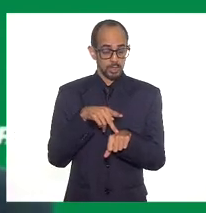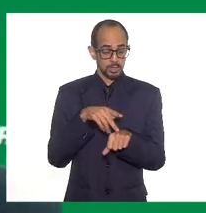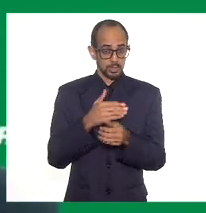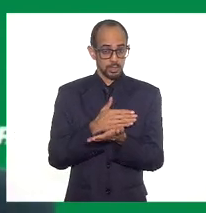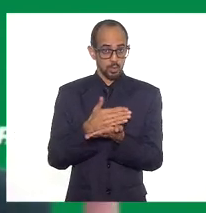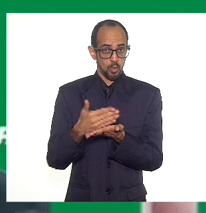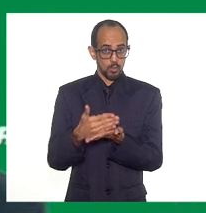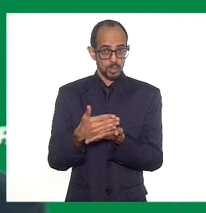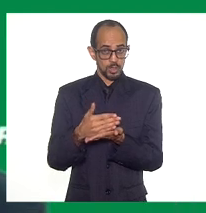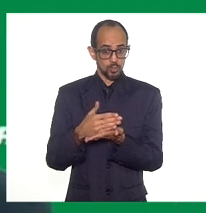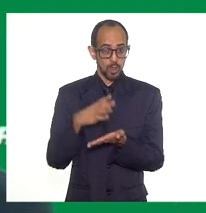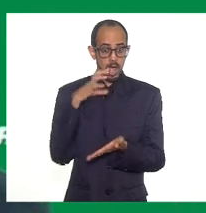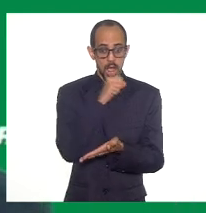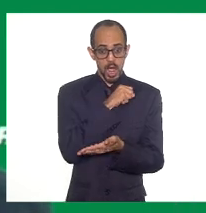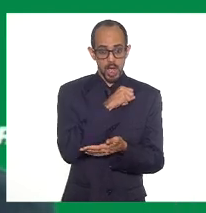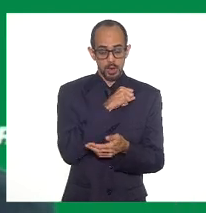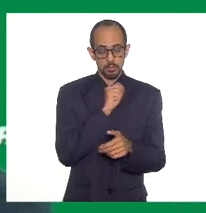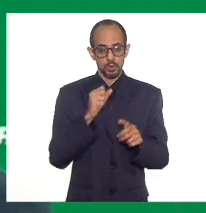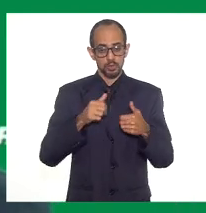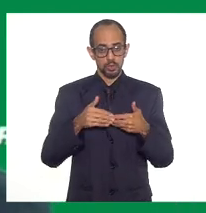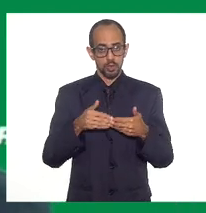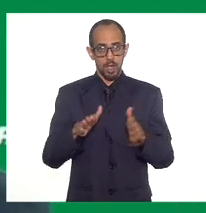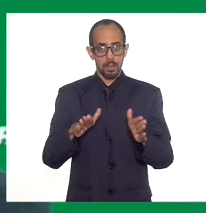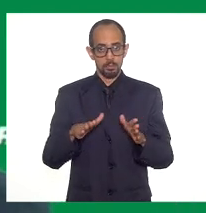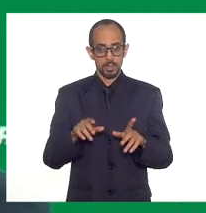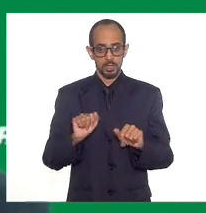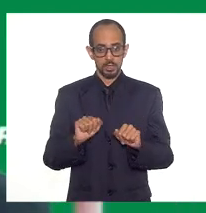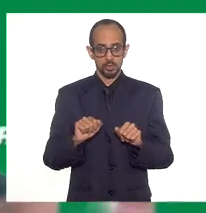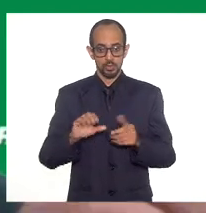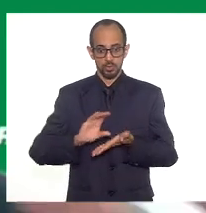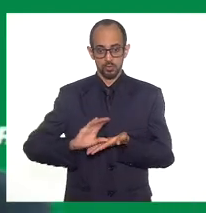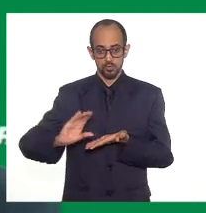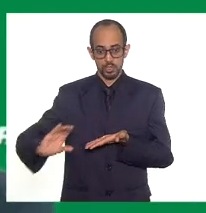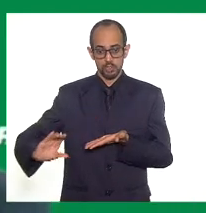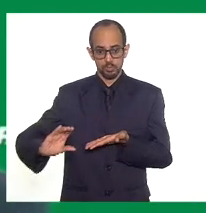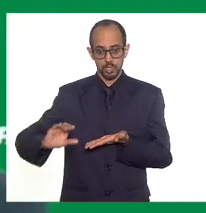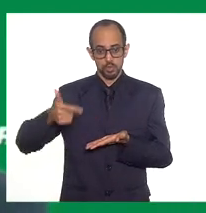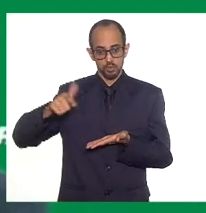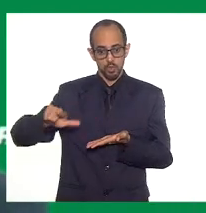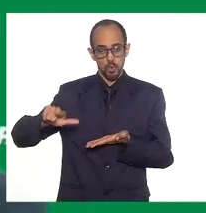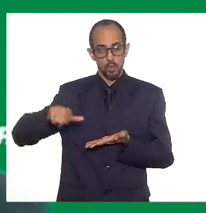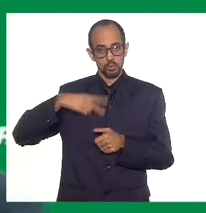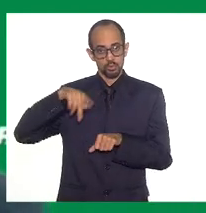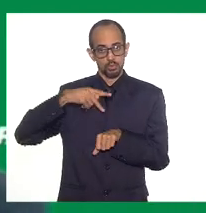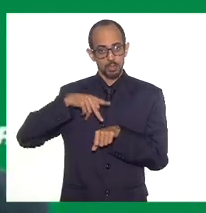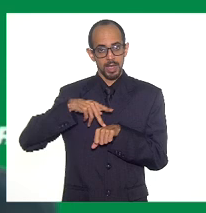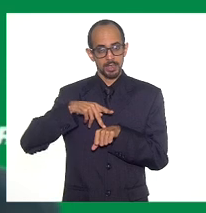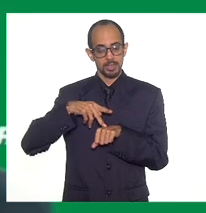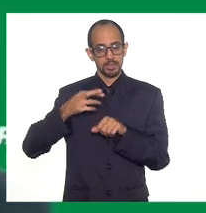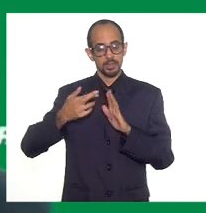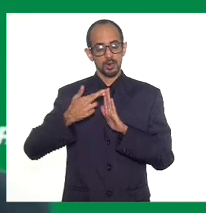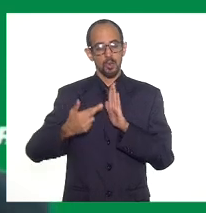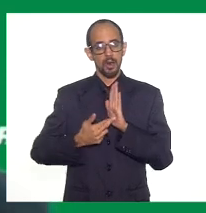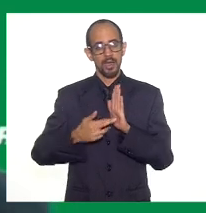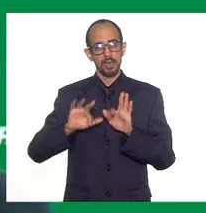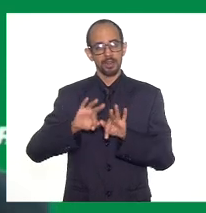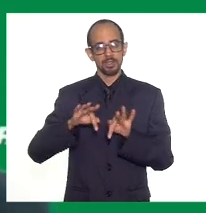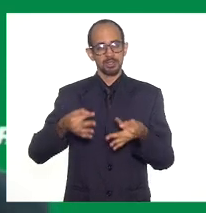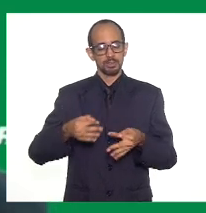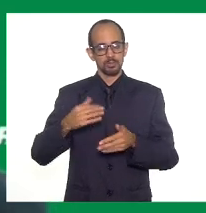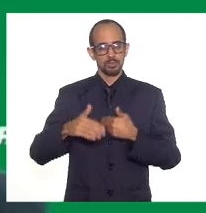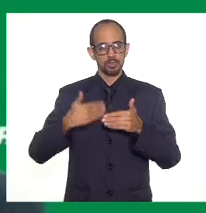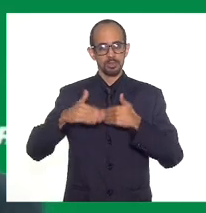com rapidez, com abertura ao investimento estrangeiro, com adoção de regras simples para